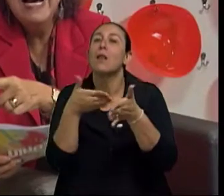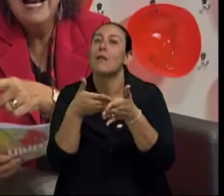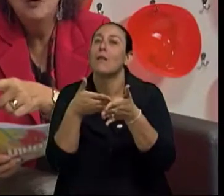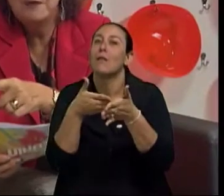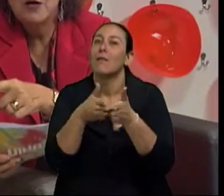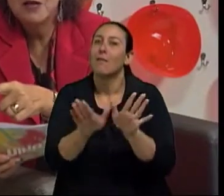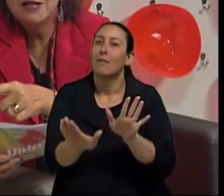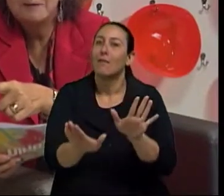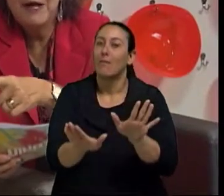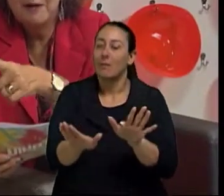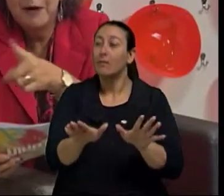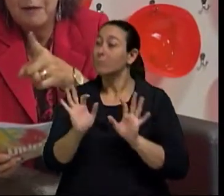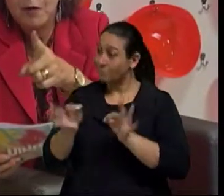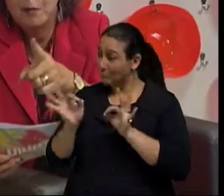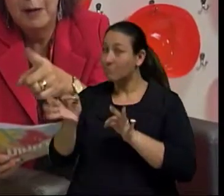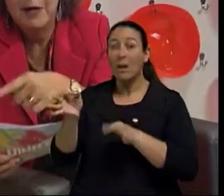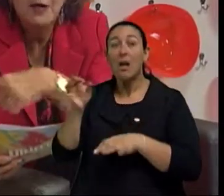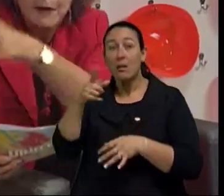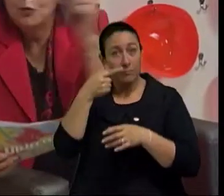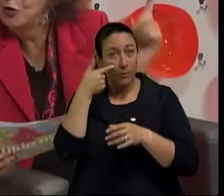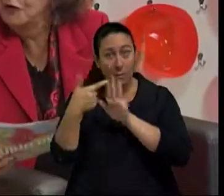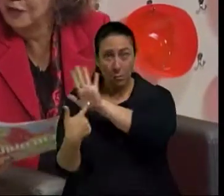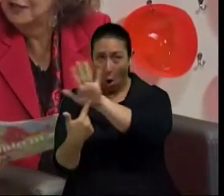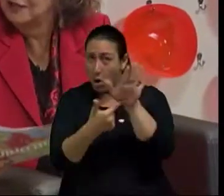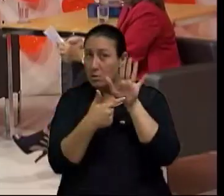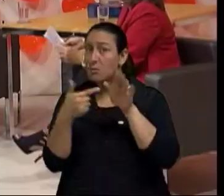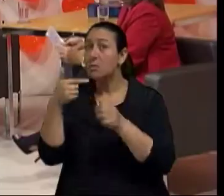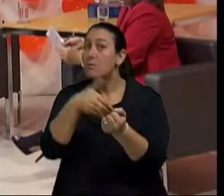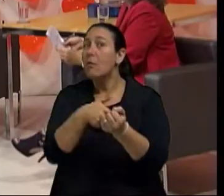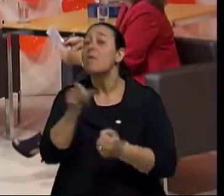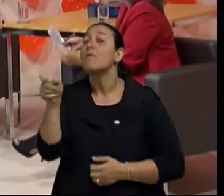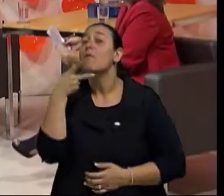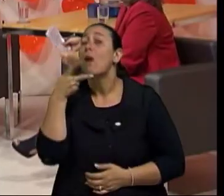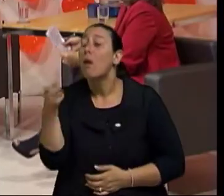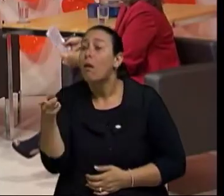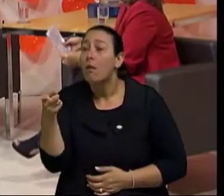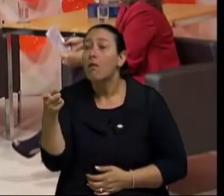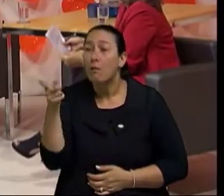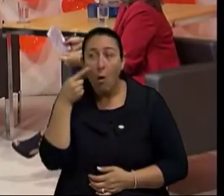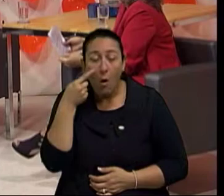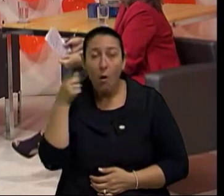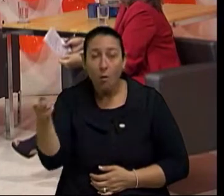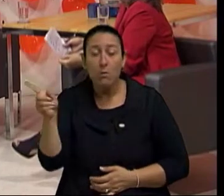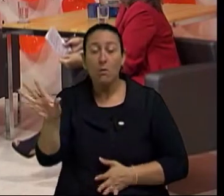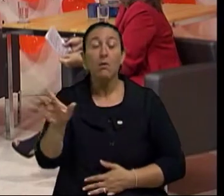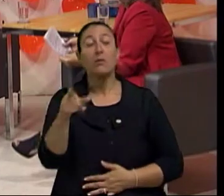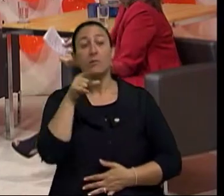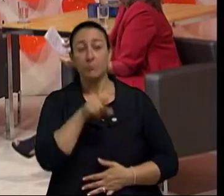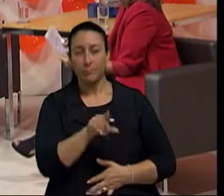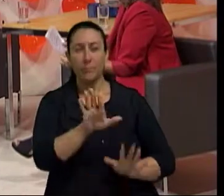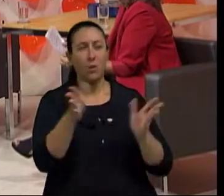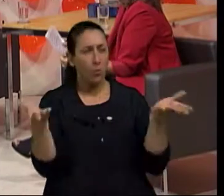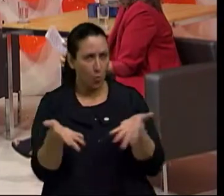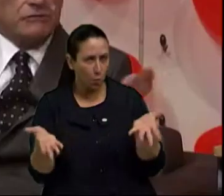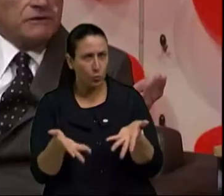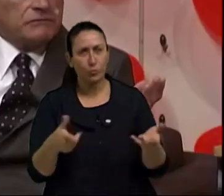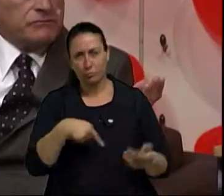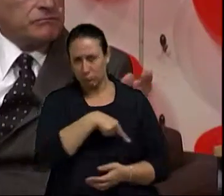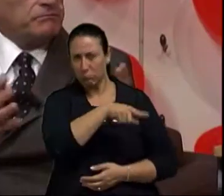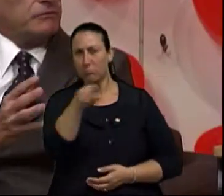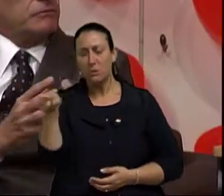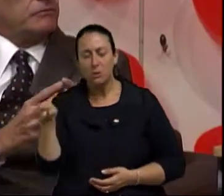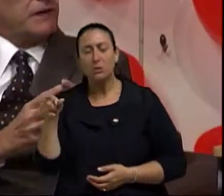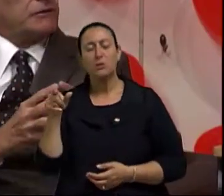contando um segredo para nós aqui, para mim e para todos vocês. Não, imagina, é um segredo. Recentemente, um dos maiores atletas do mundo,